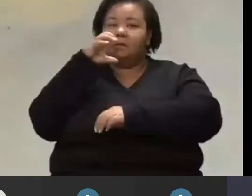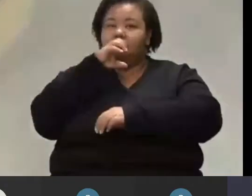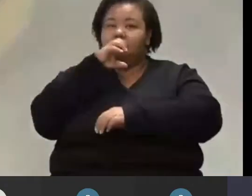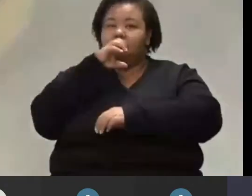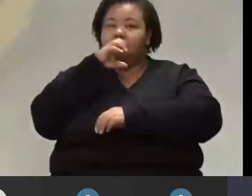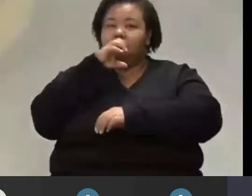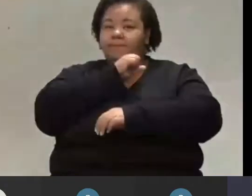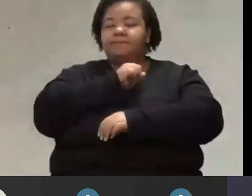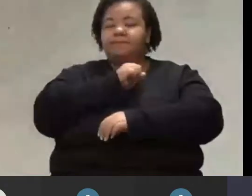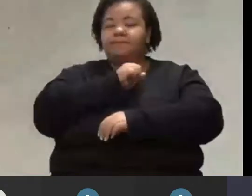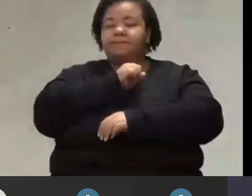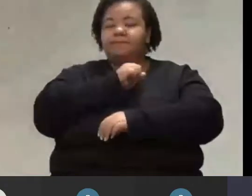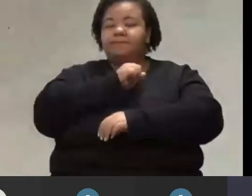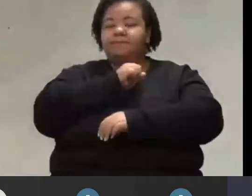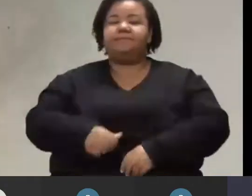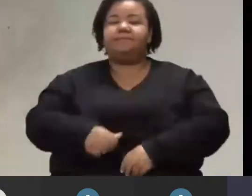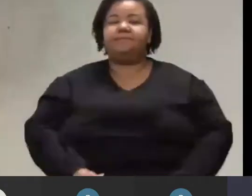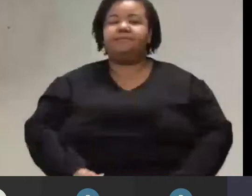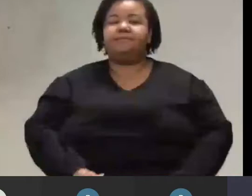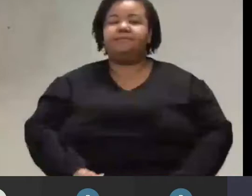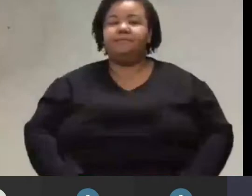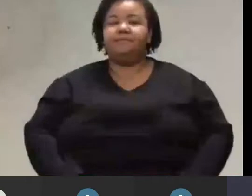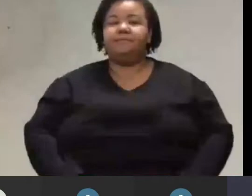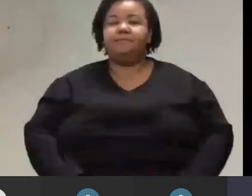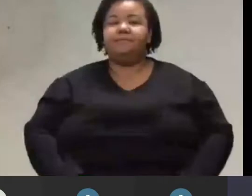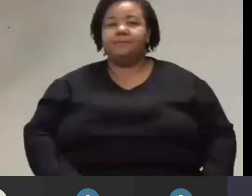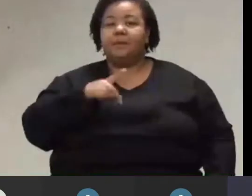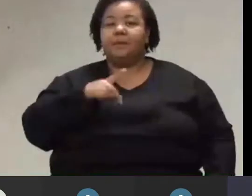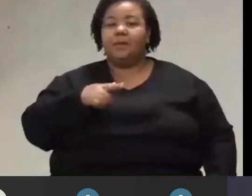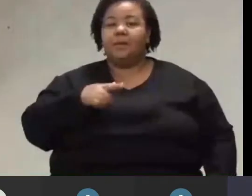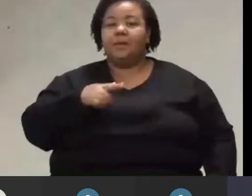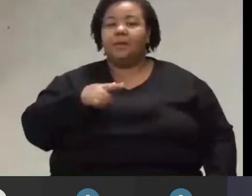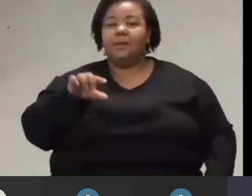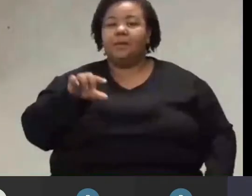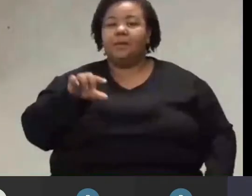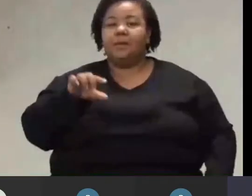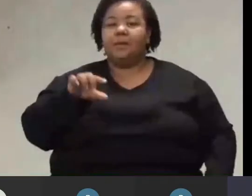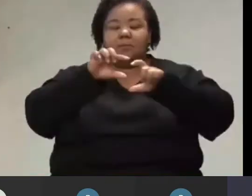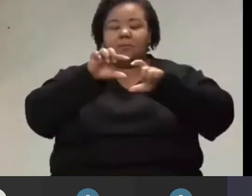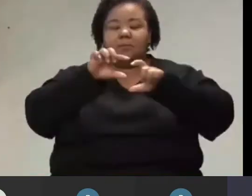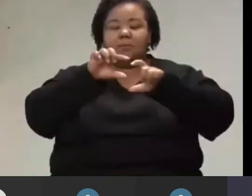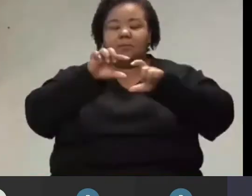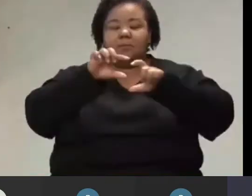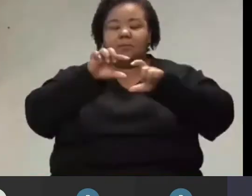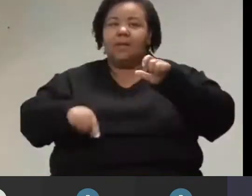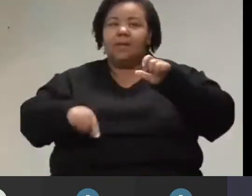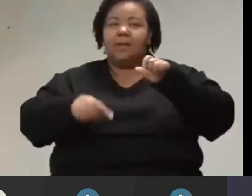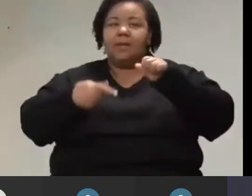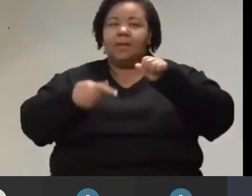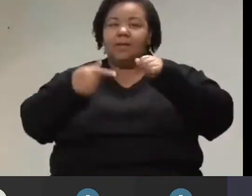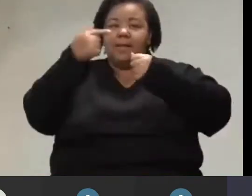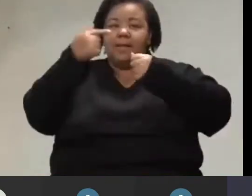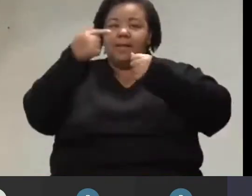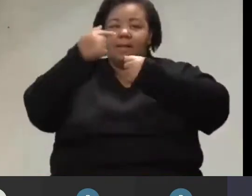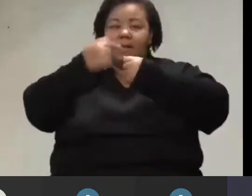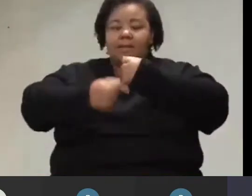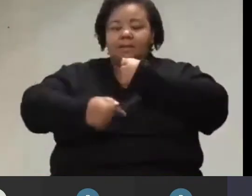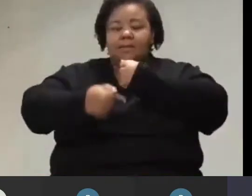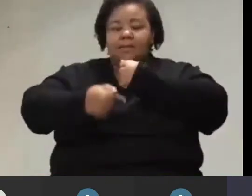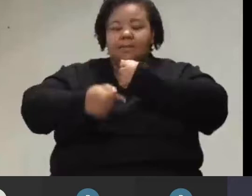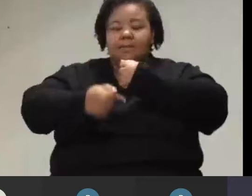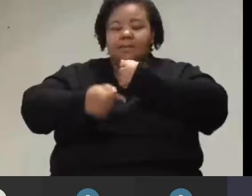esterilização. Repare que nessa fita ela tem umas faixas, umas listras amarelas. E elas são muito importantes